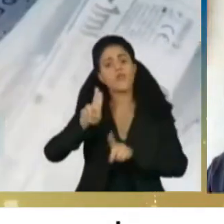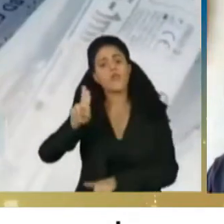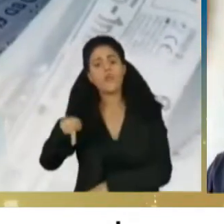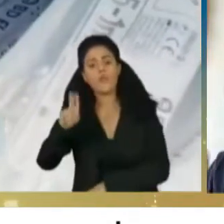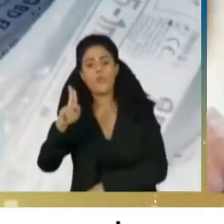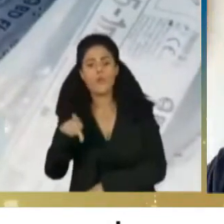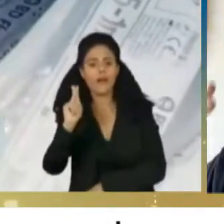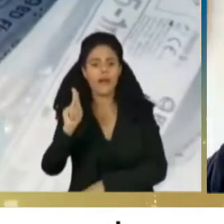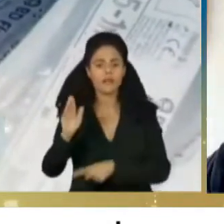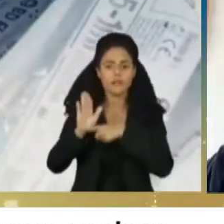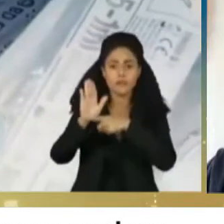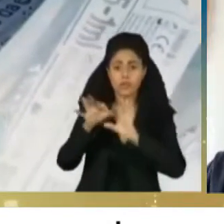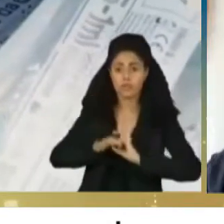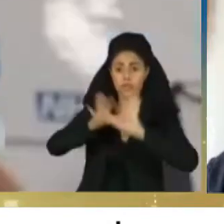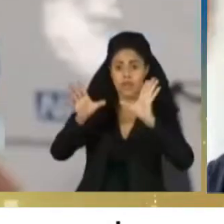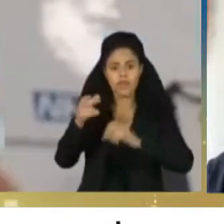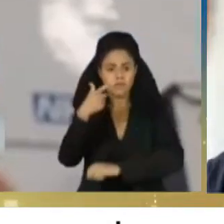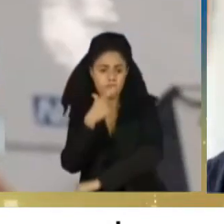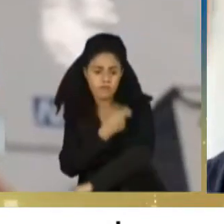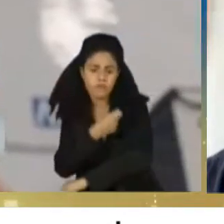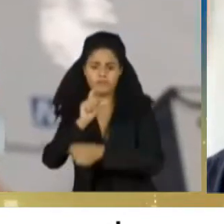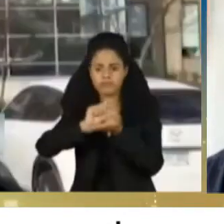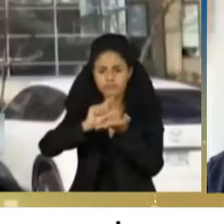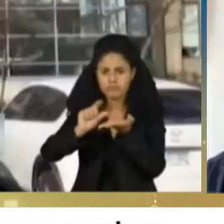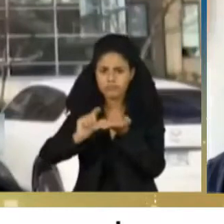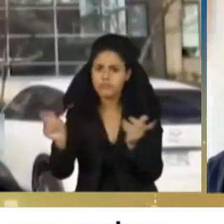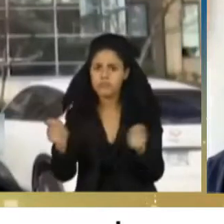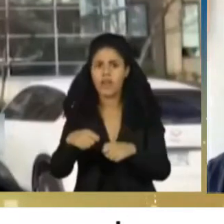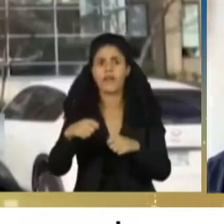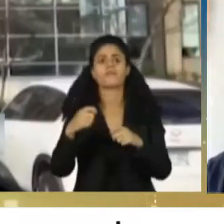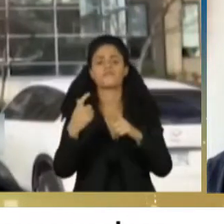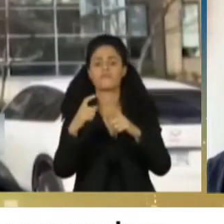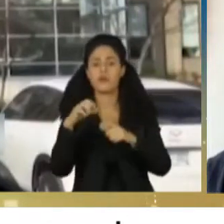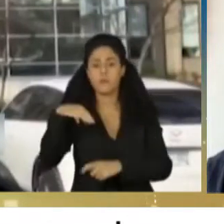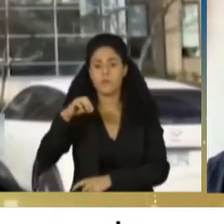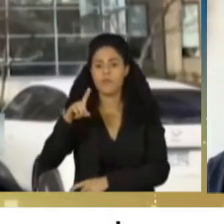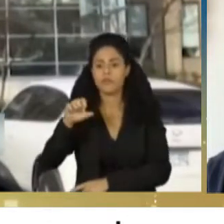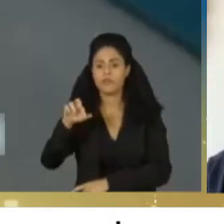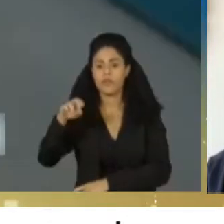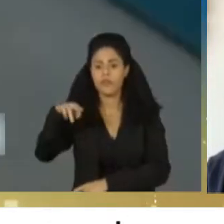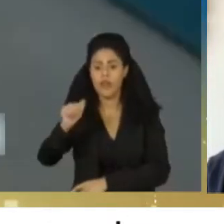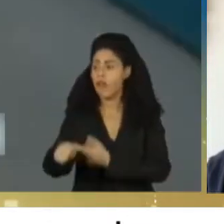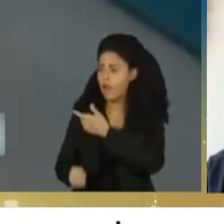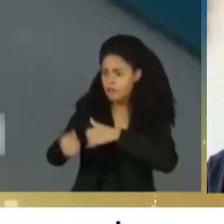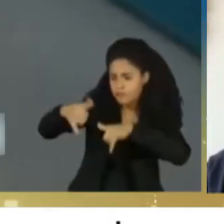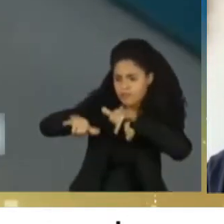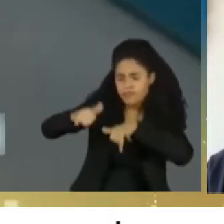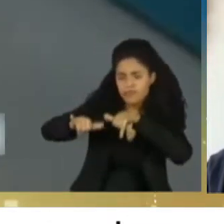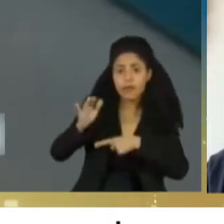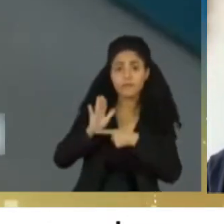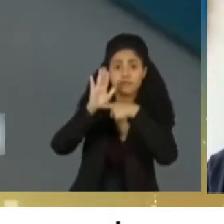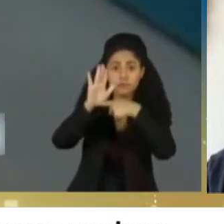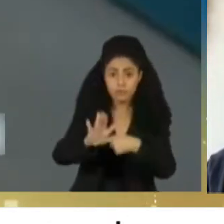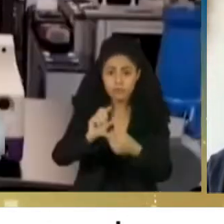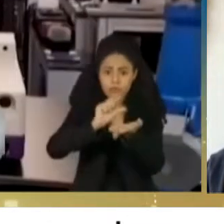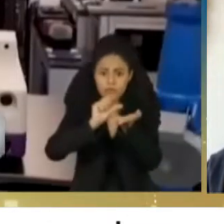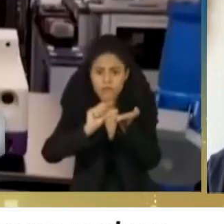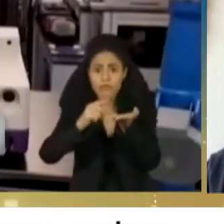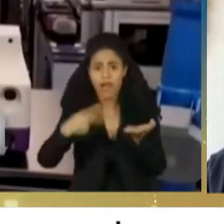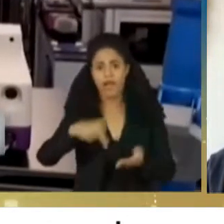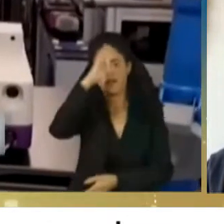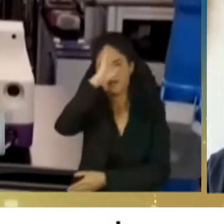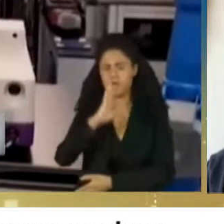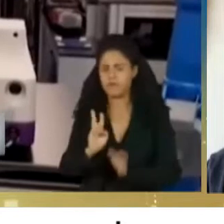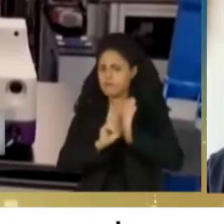dessas vacinas. Elas provavelmente vão estar aqui apenas em 2023. Ou seja, uma informação que tu traz importante para a gente é que